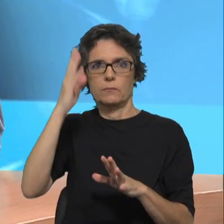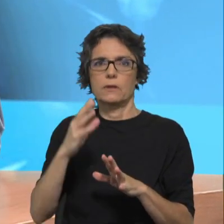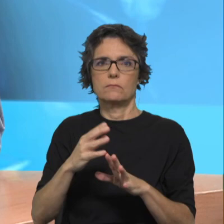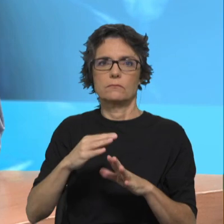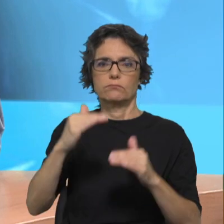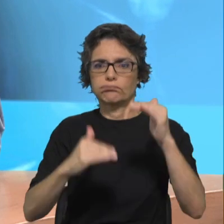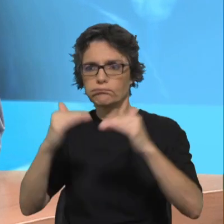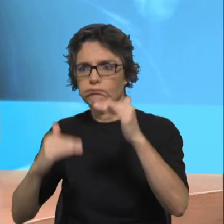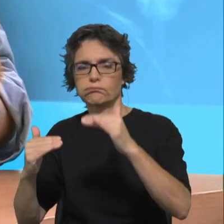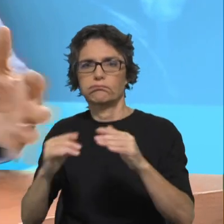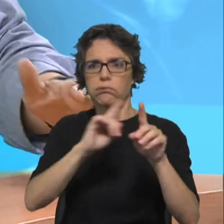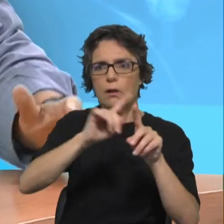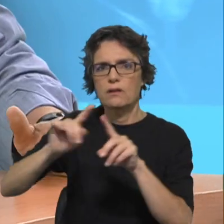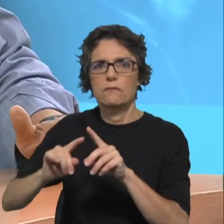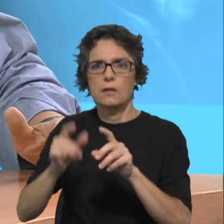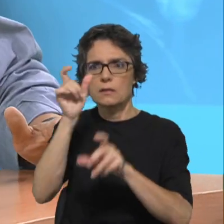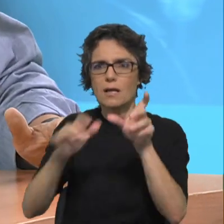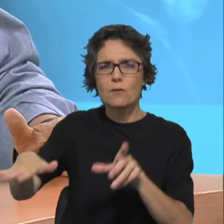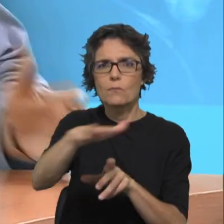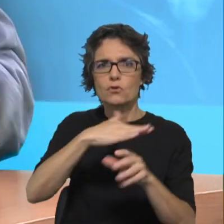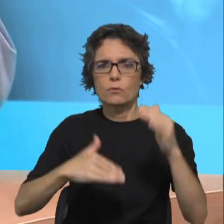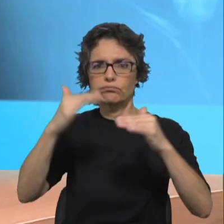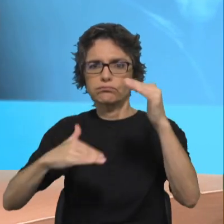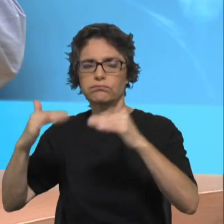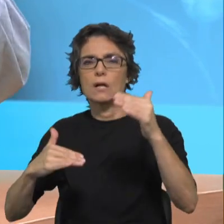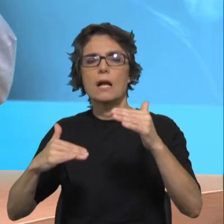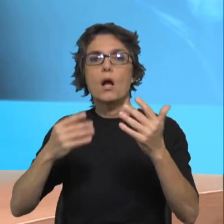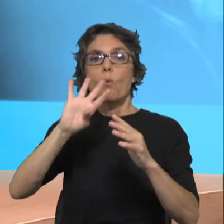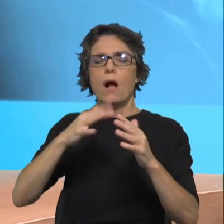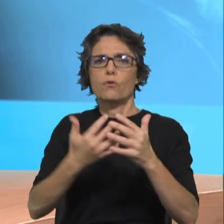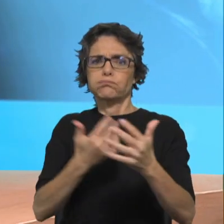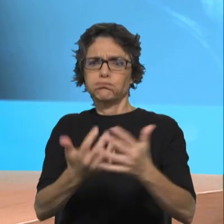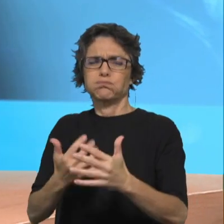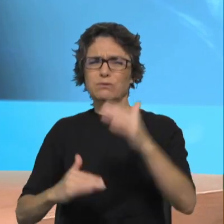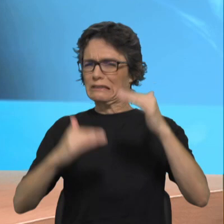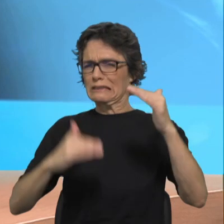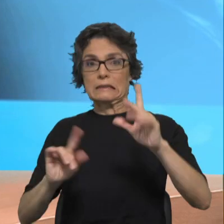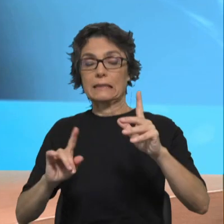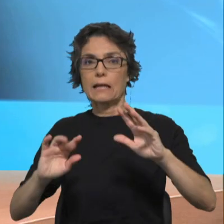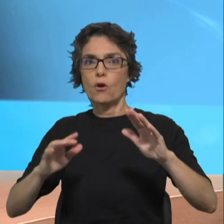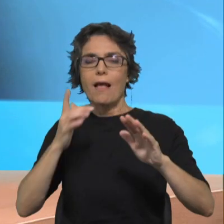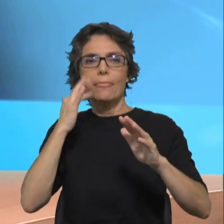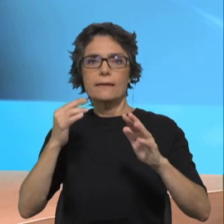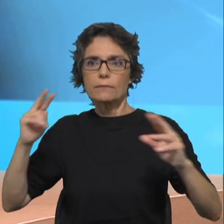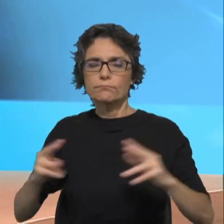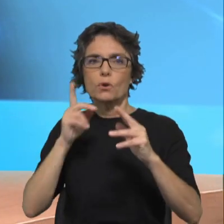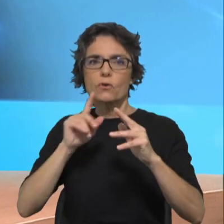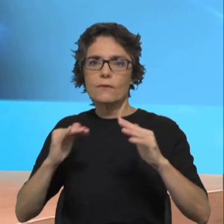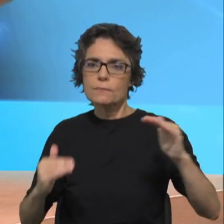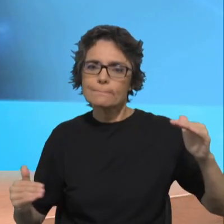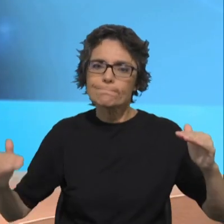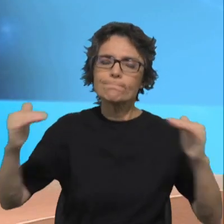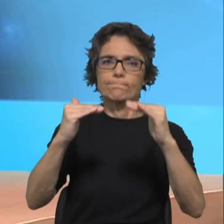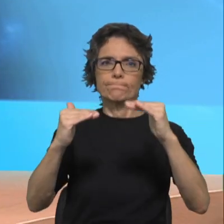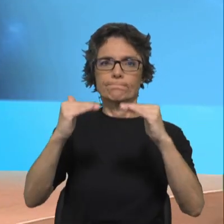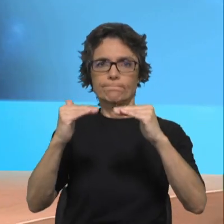desigualdades entre a população, tentavam fazer um reset para voltar a introduzir um certo equilíbrio, uma certa harmonia.